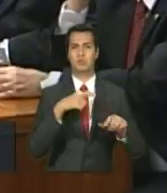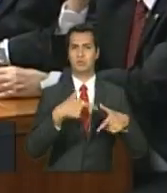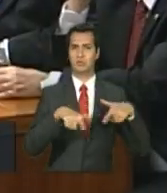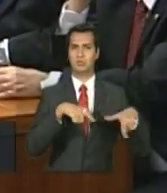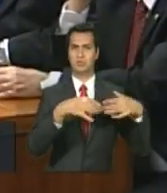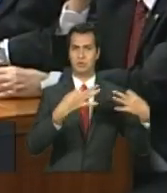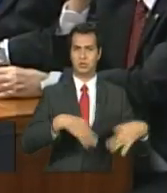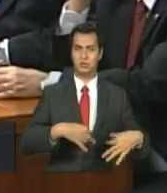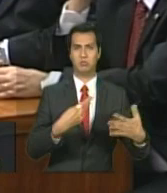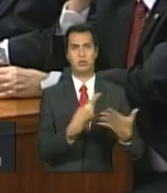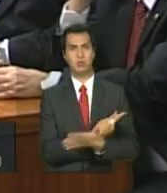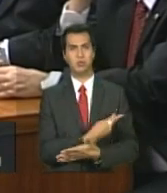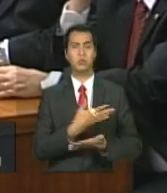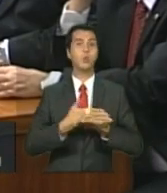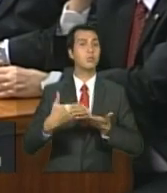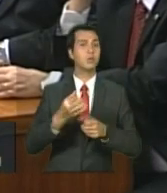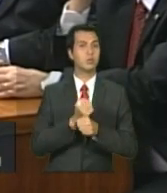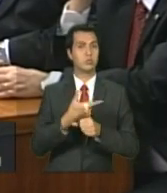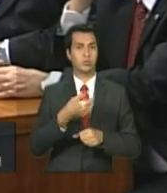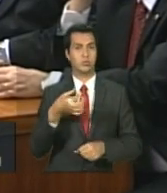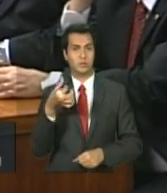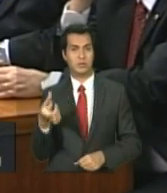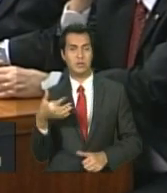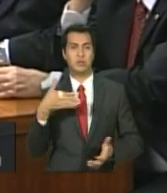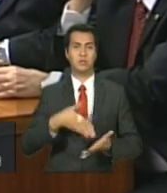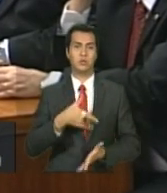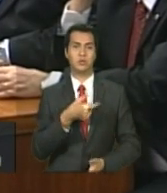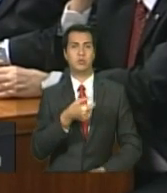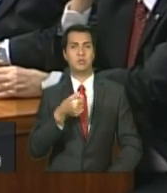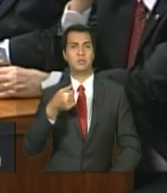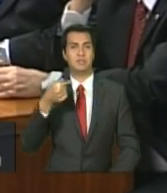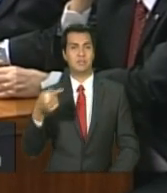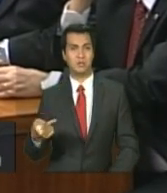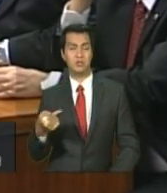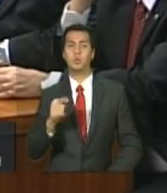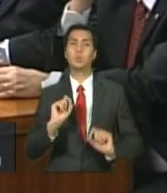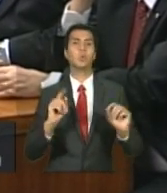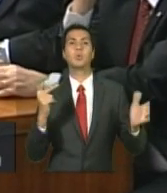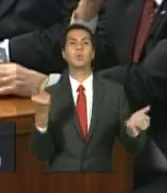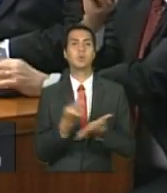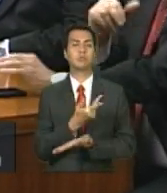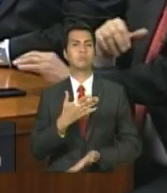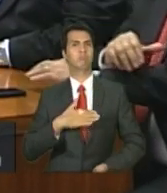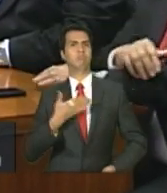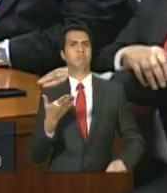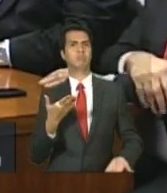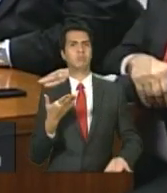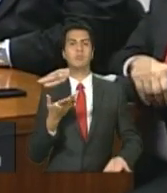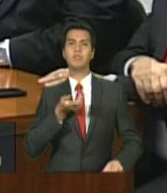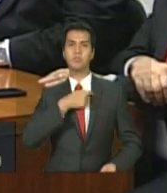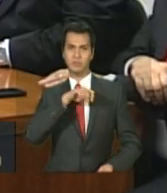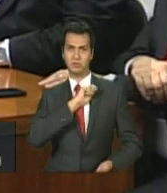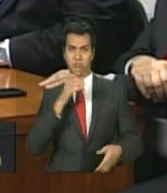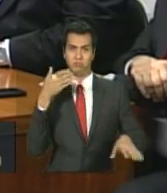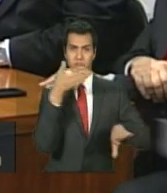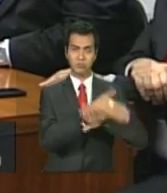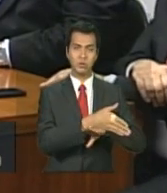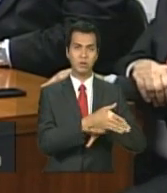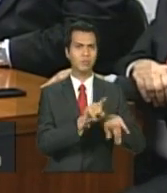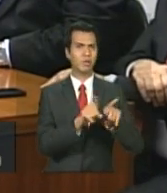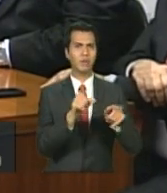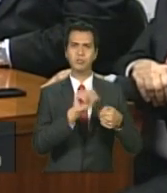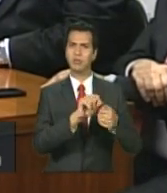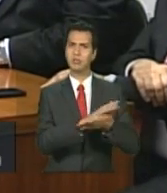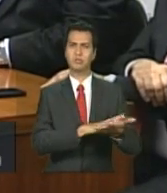2006 e 2007, desses convênios. Qual não foi nossa surpresa? Que a fiscalização apontou que não estava